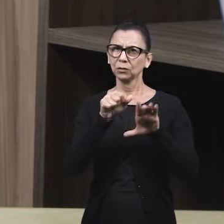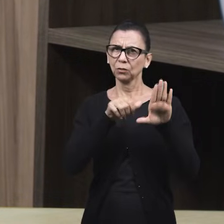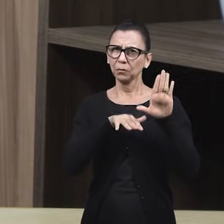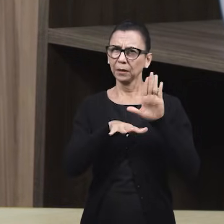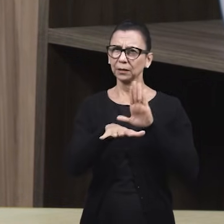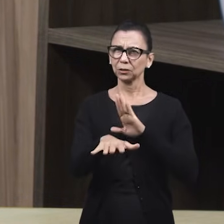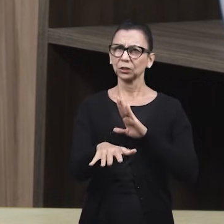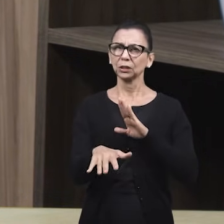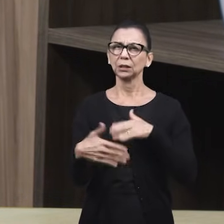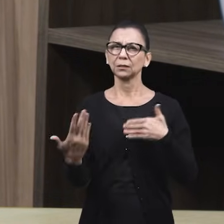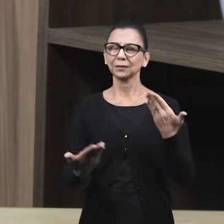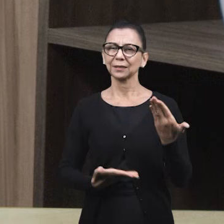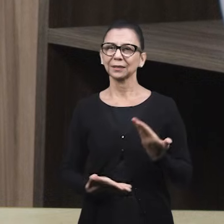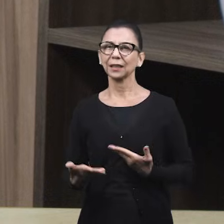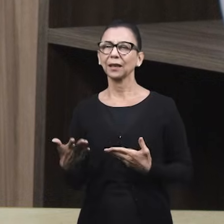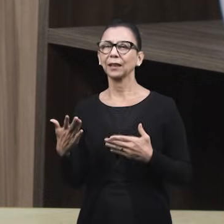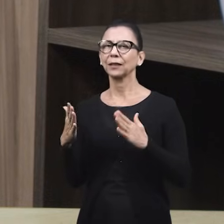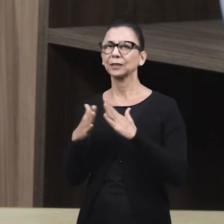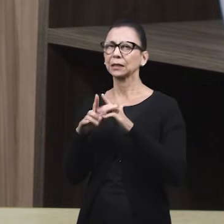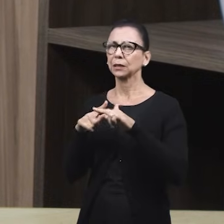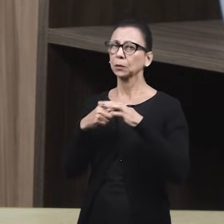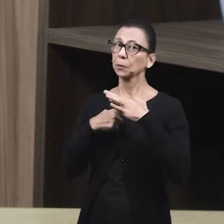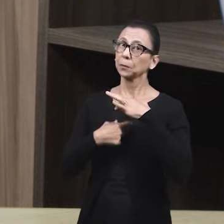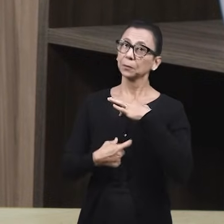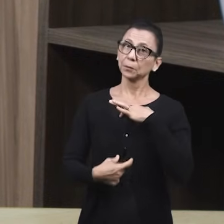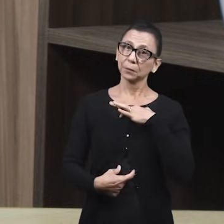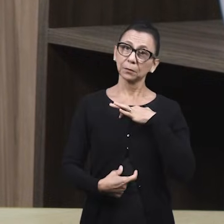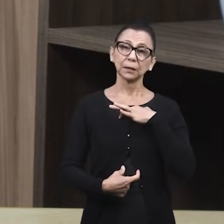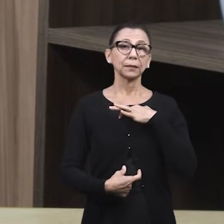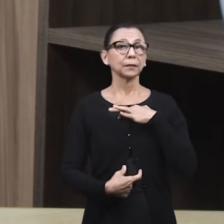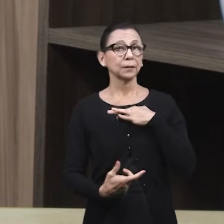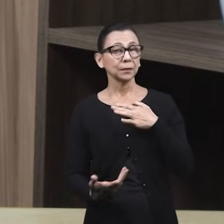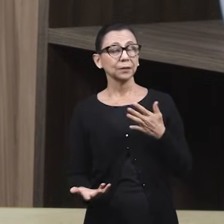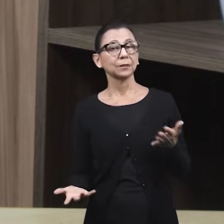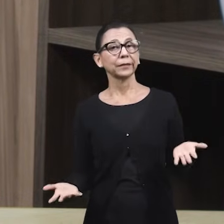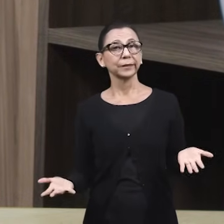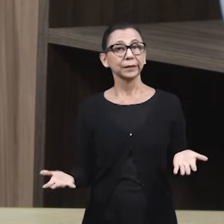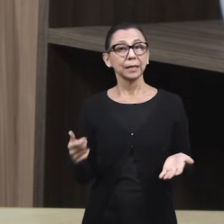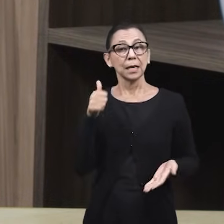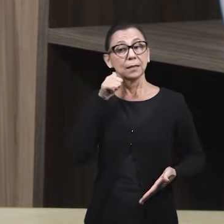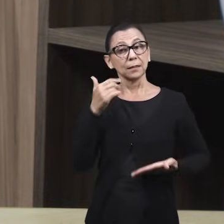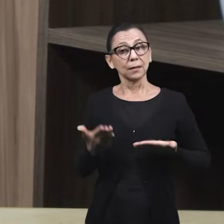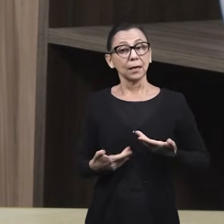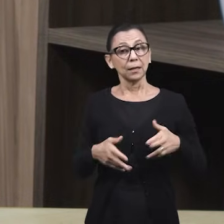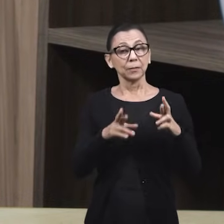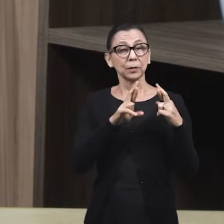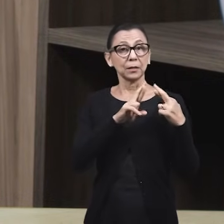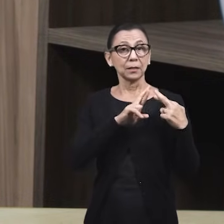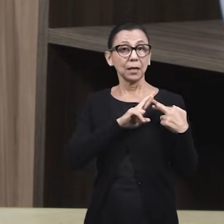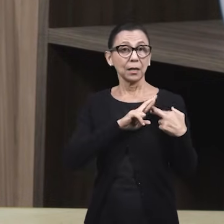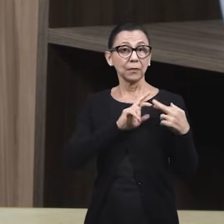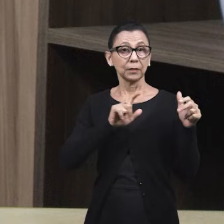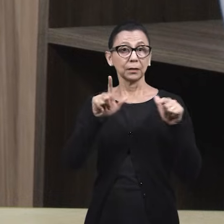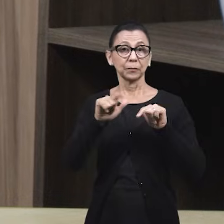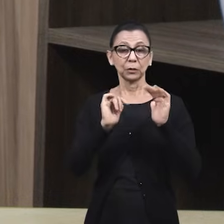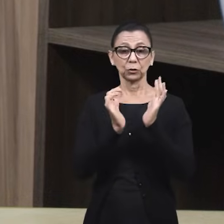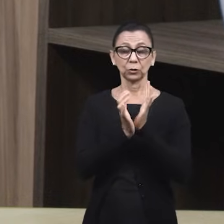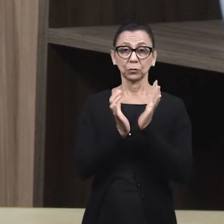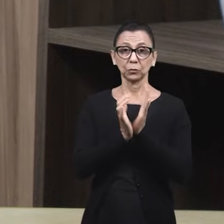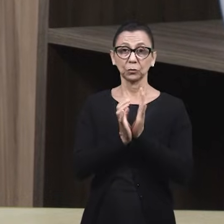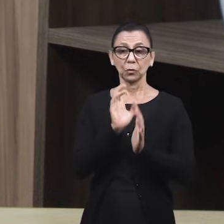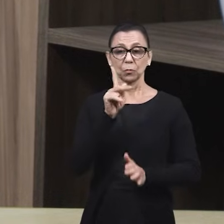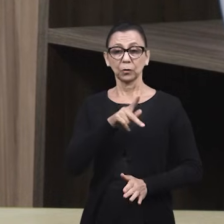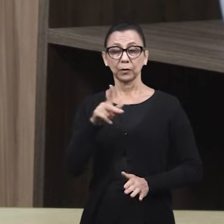compartilhe com irmãos da igreja, obreiros, né, com irmãs responsáveis pelo trabalho de senhoras,